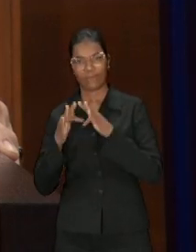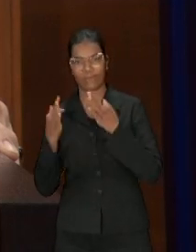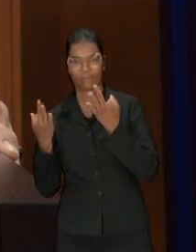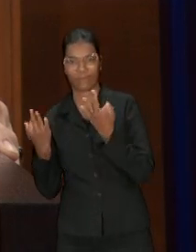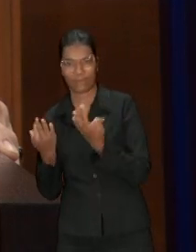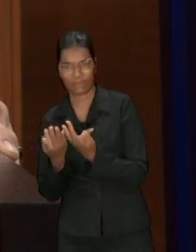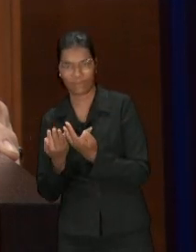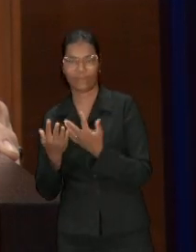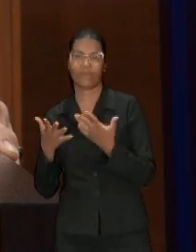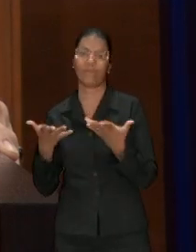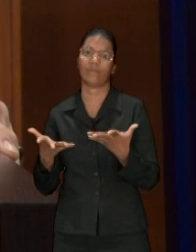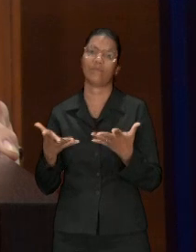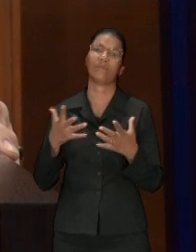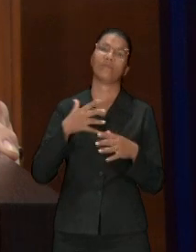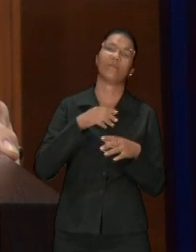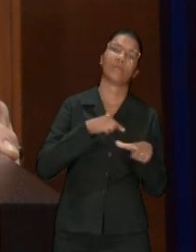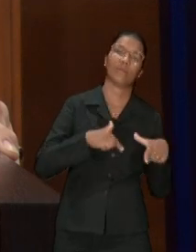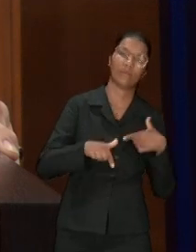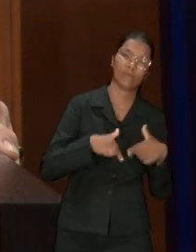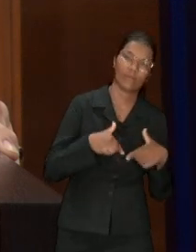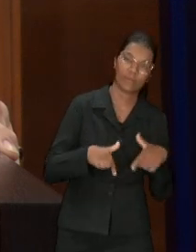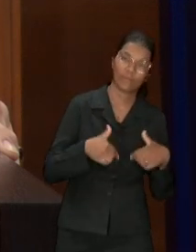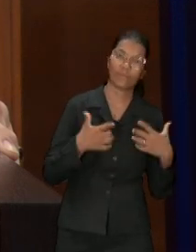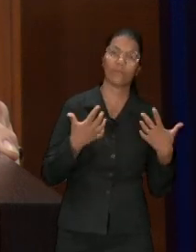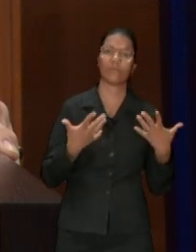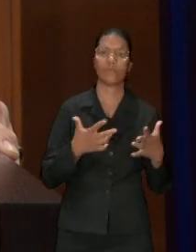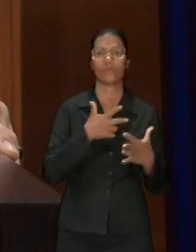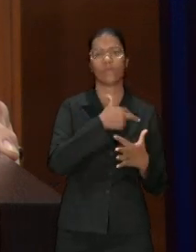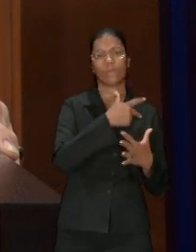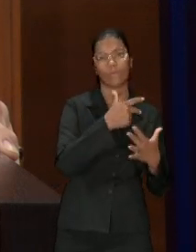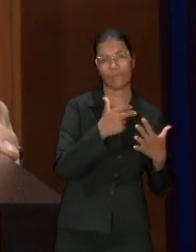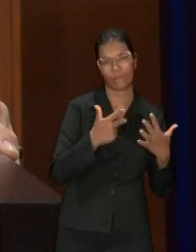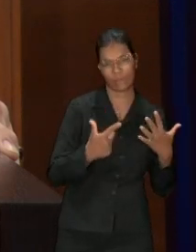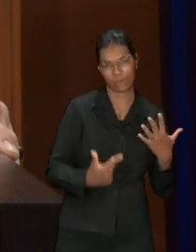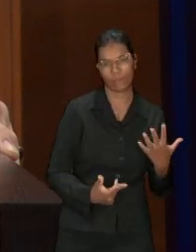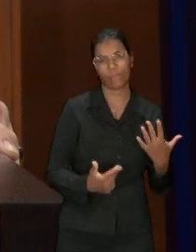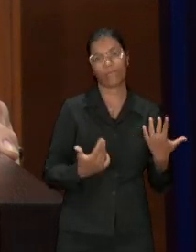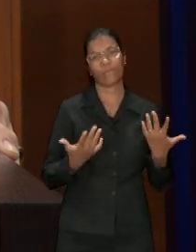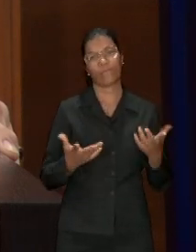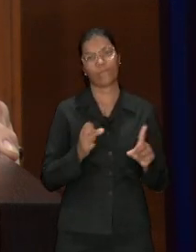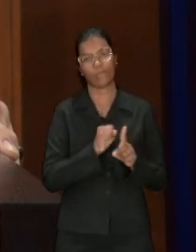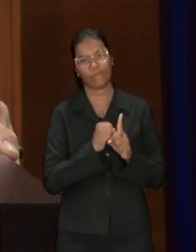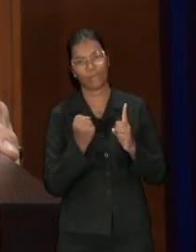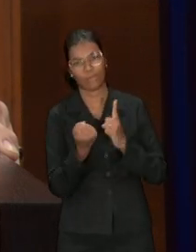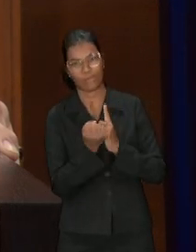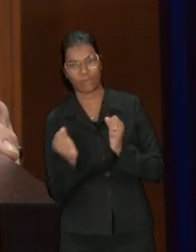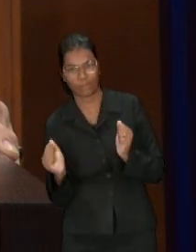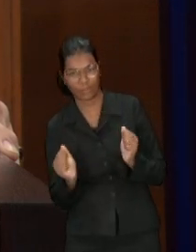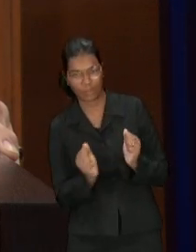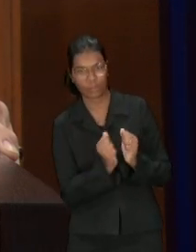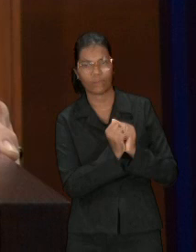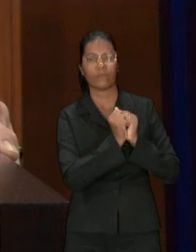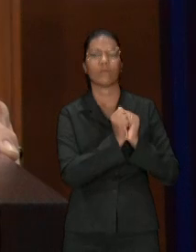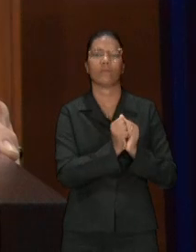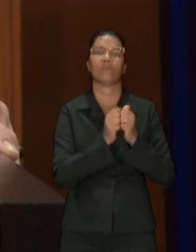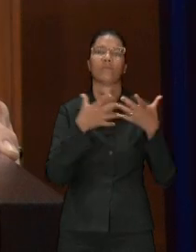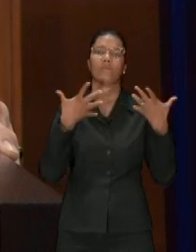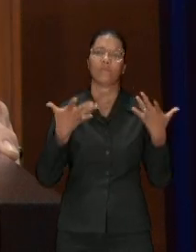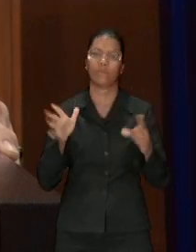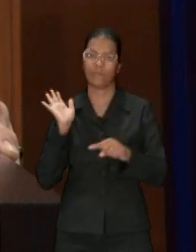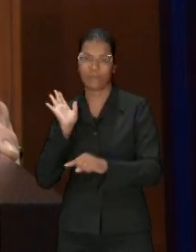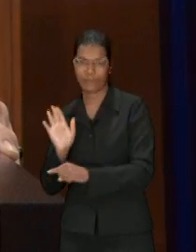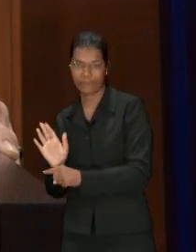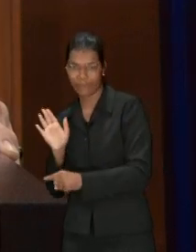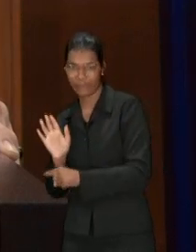uma vida independente e poder trabalhar e se unir agregando a sociedade. Enfim, o nosso trabalho é de